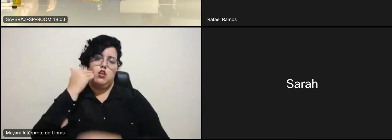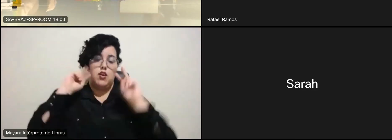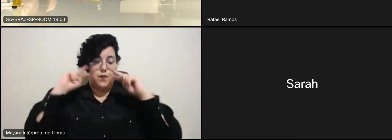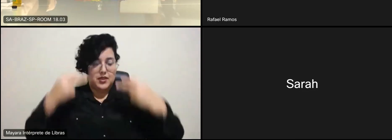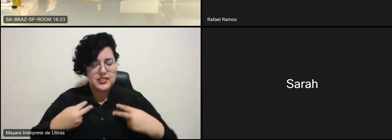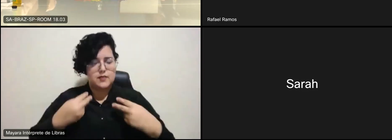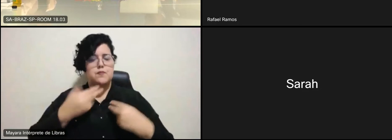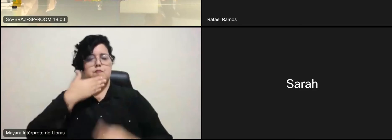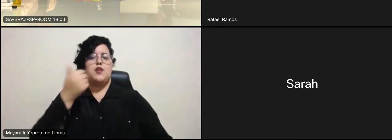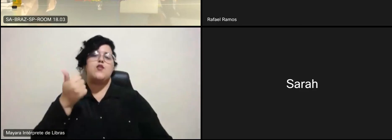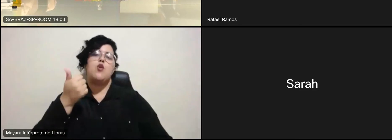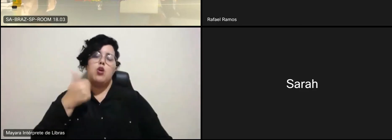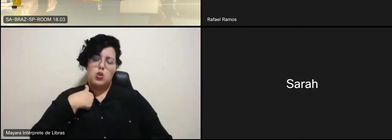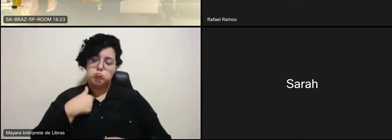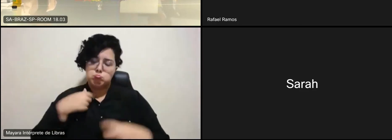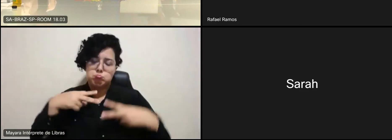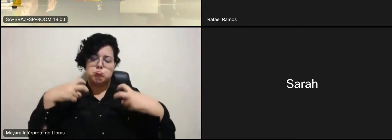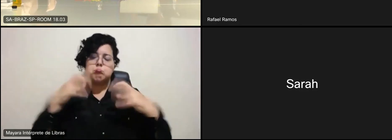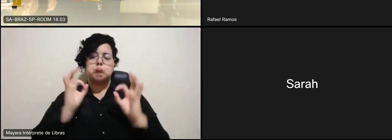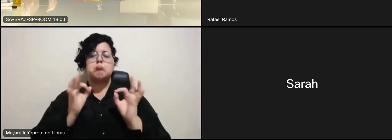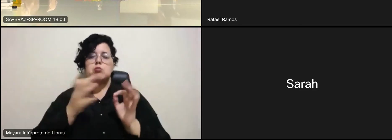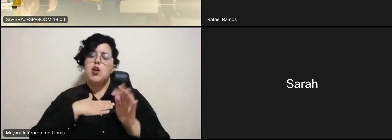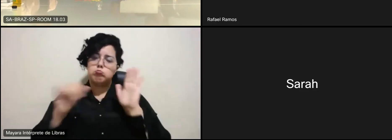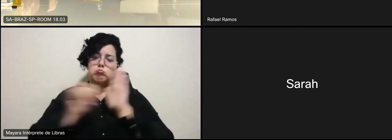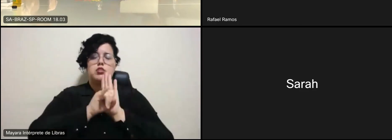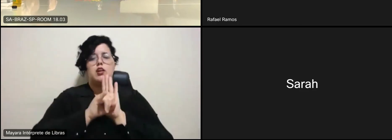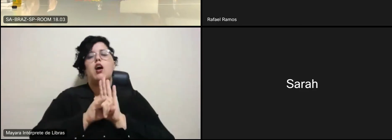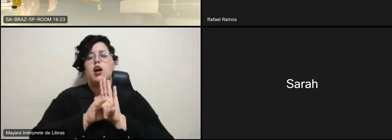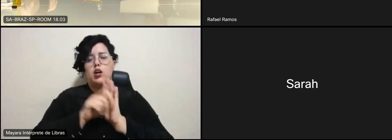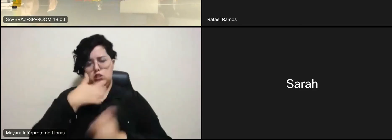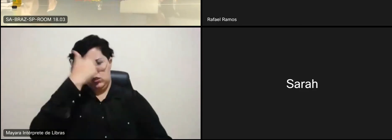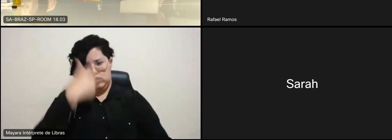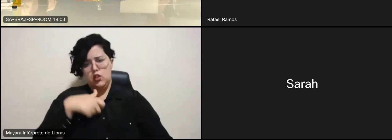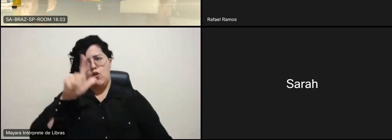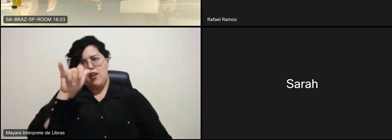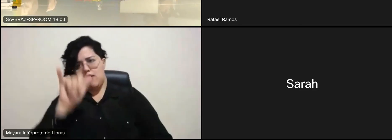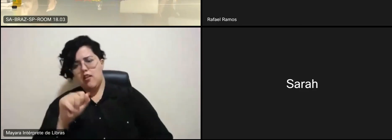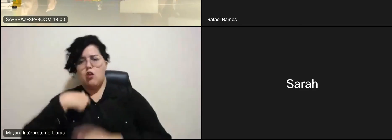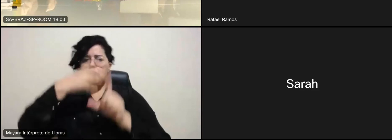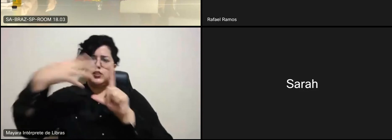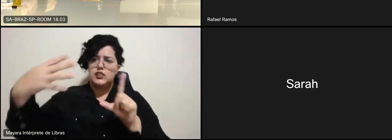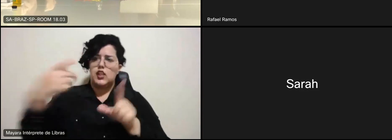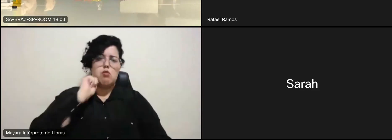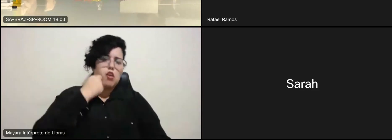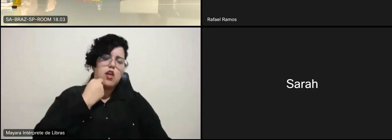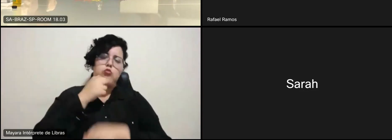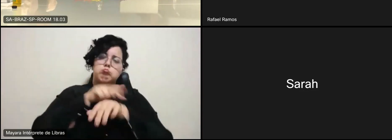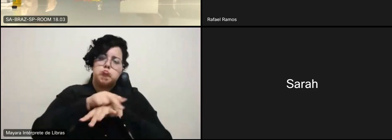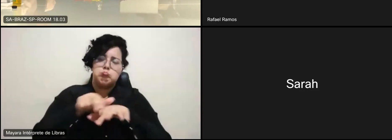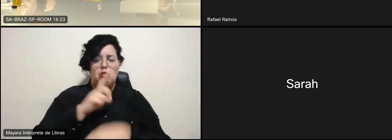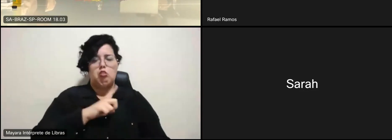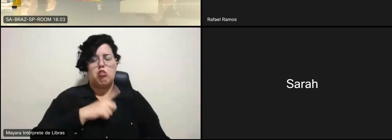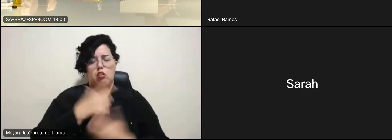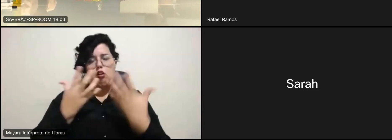como são de fato. E para falarem, não, sou preto, não, sou gay, assim, para eles ali, muito novinhos, às